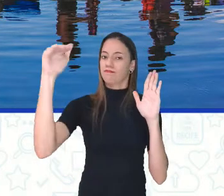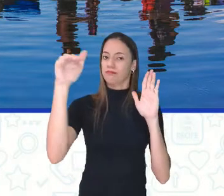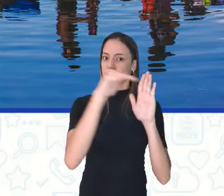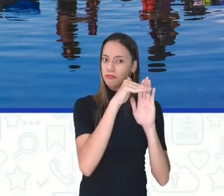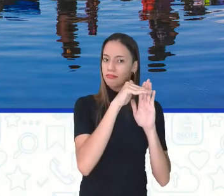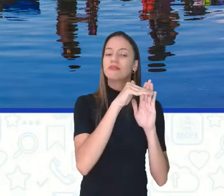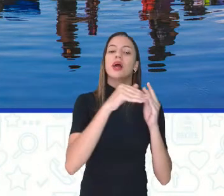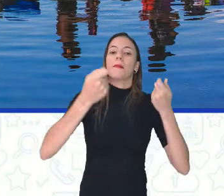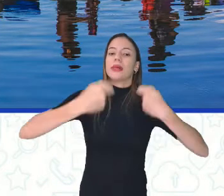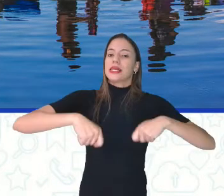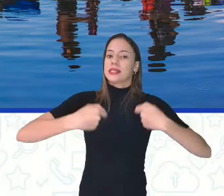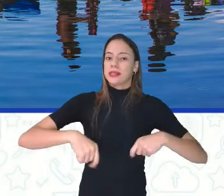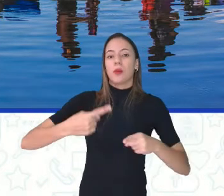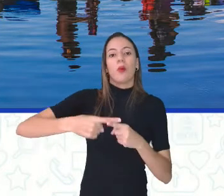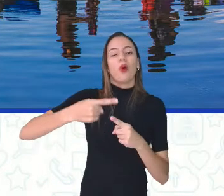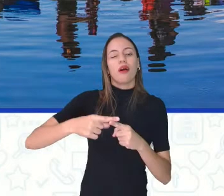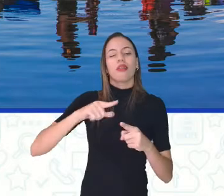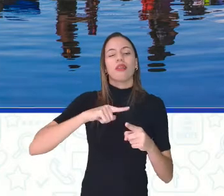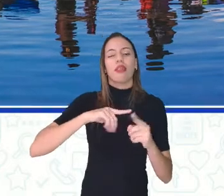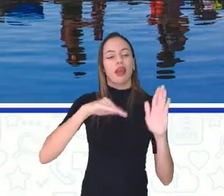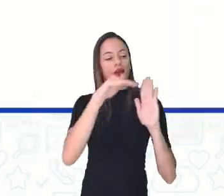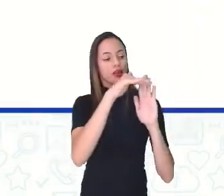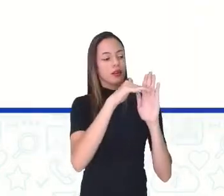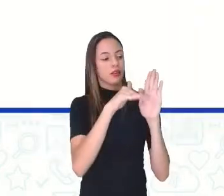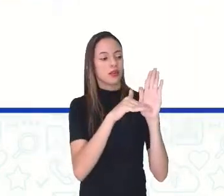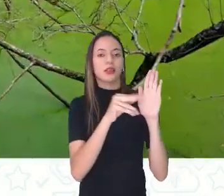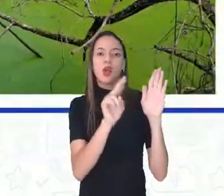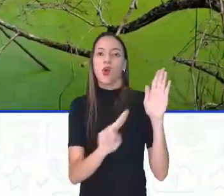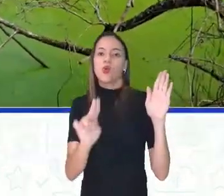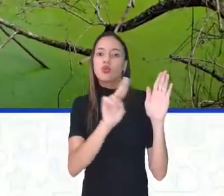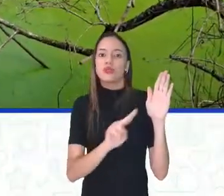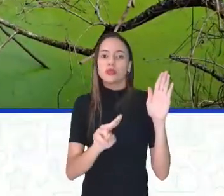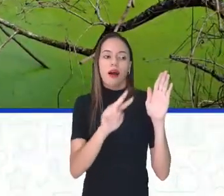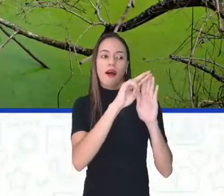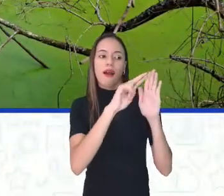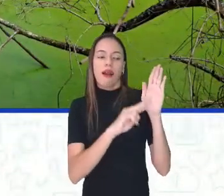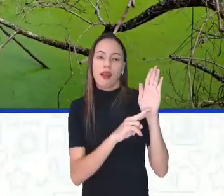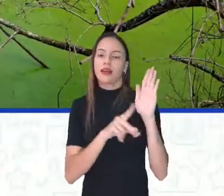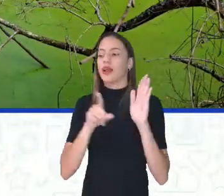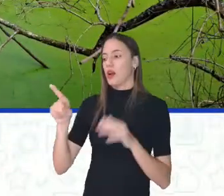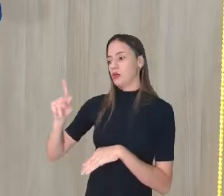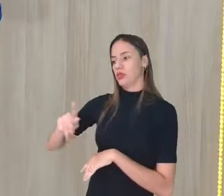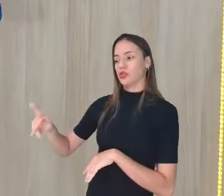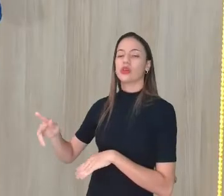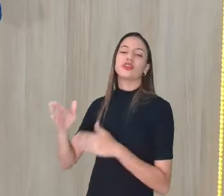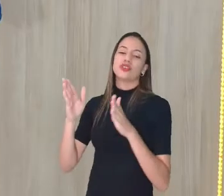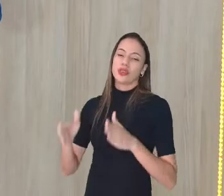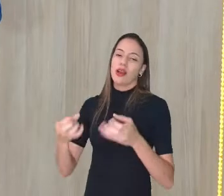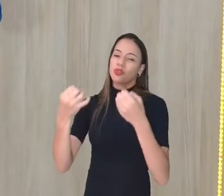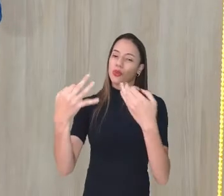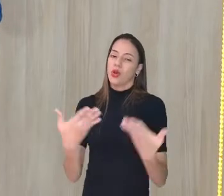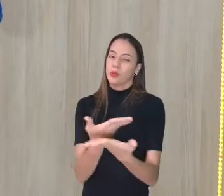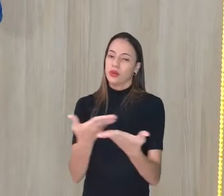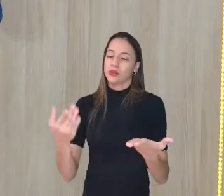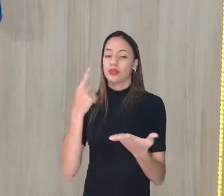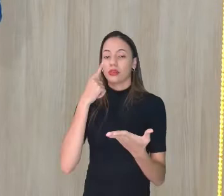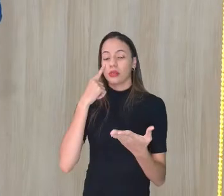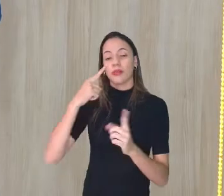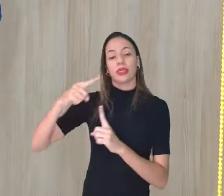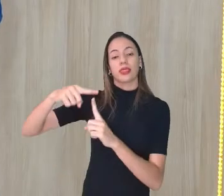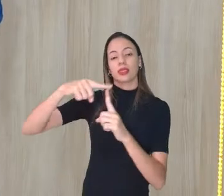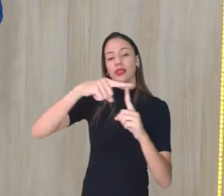descrito num plano de manejo, né, que a professora Vanessa já falou aqui, né, já chamou a atenção a vocês. E aí, os tipos